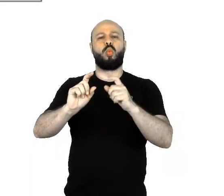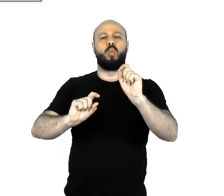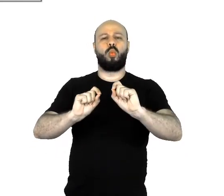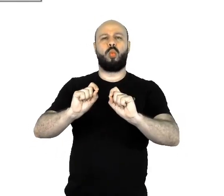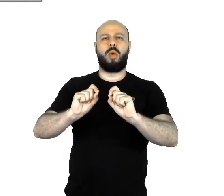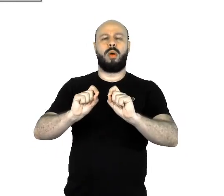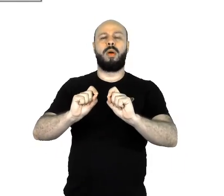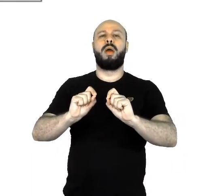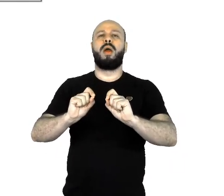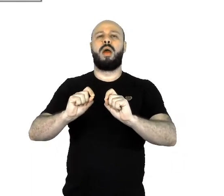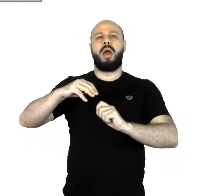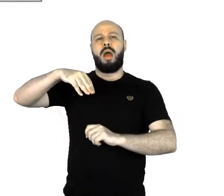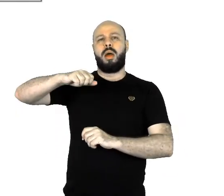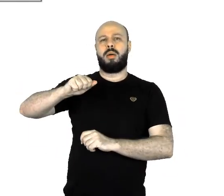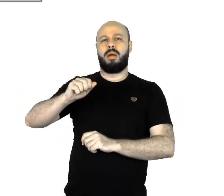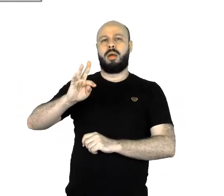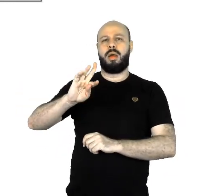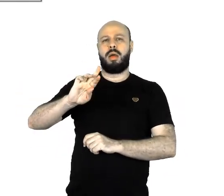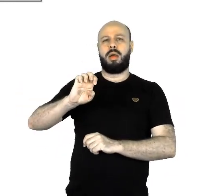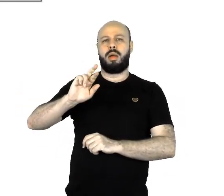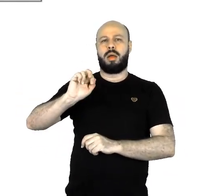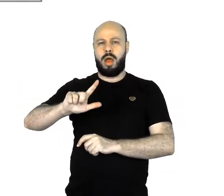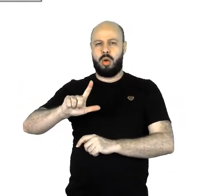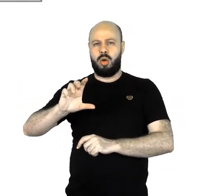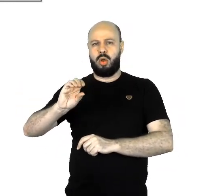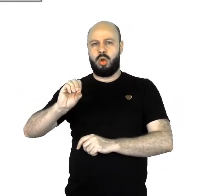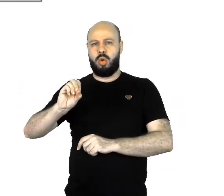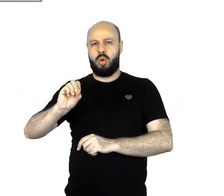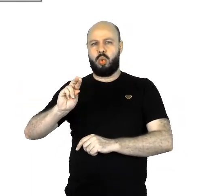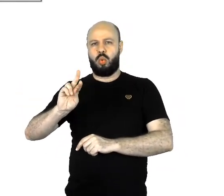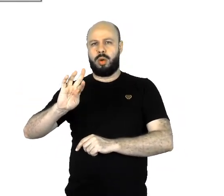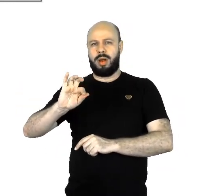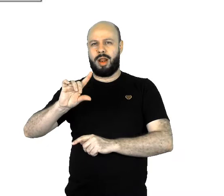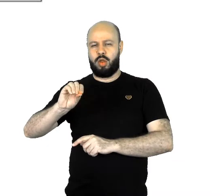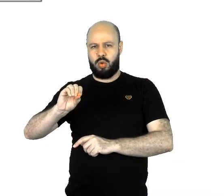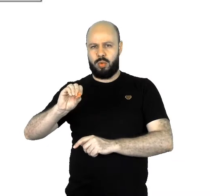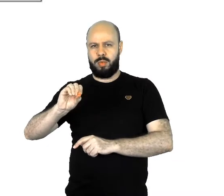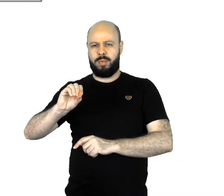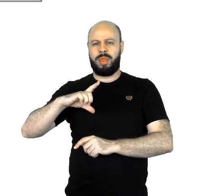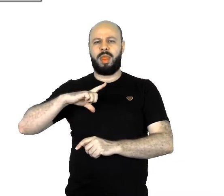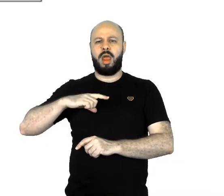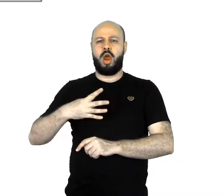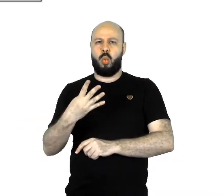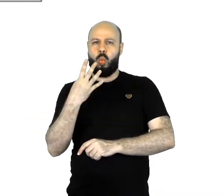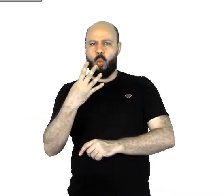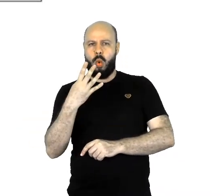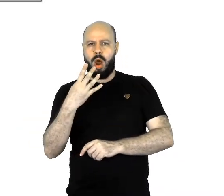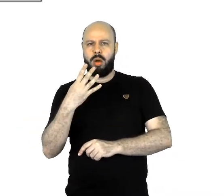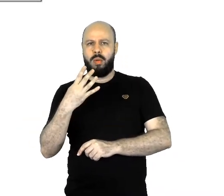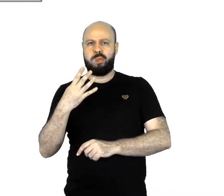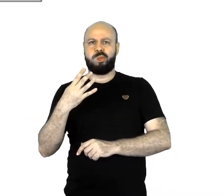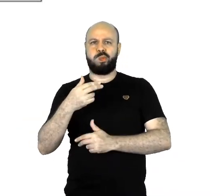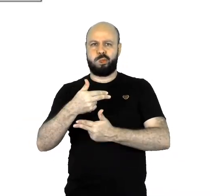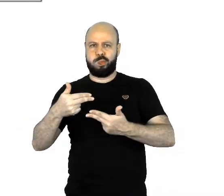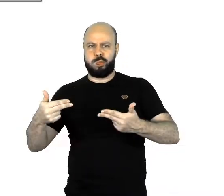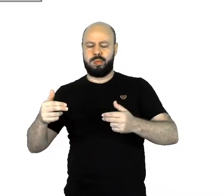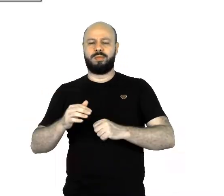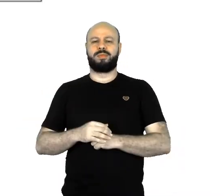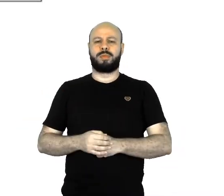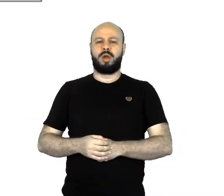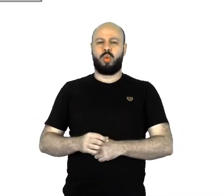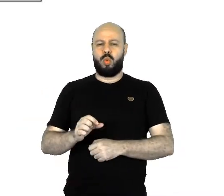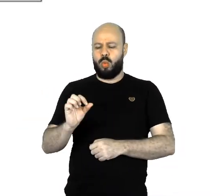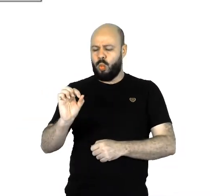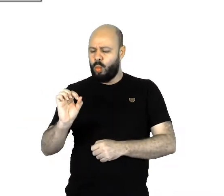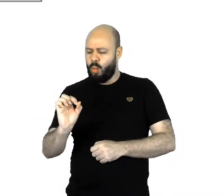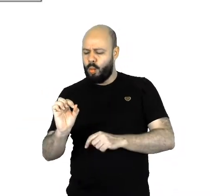o material dourado. Acompanha aí. No material dourado, nós temos quatro peças. O cubinho, né, que é